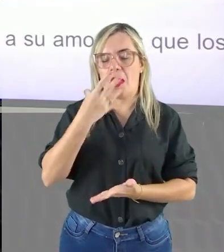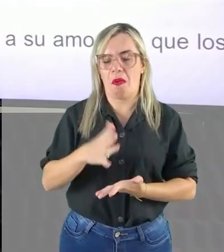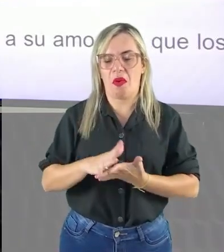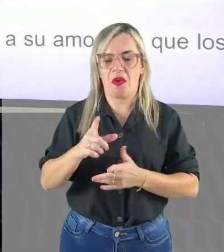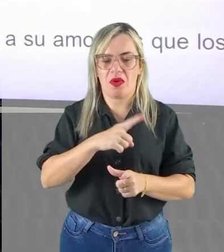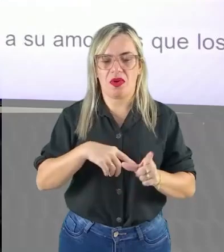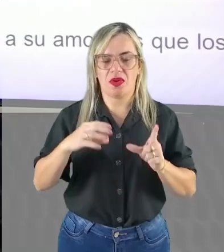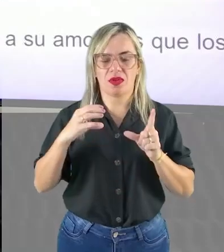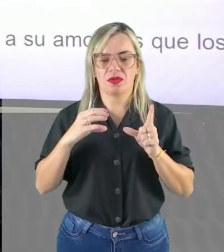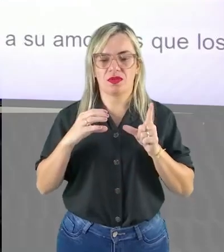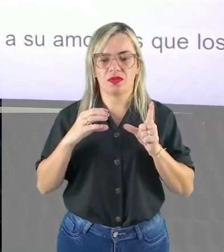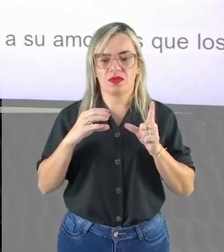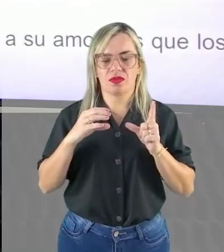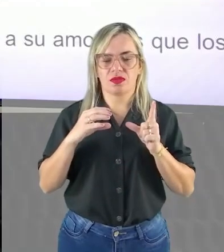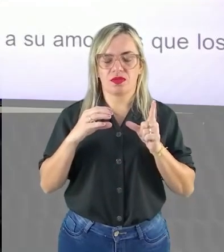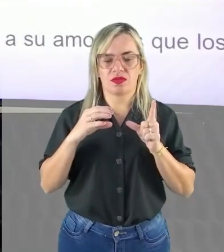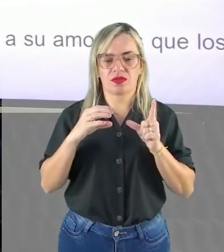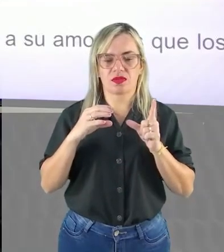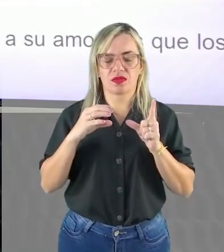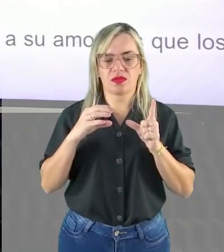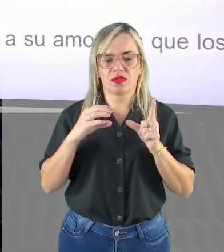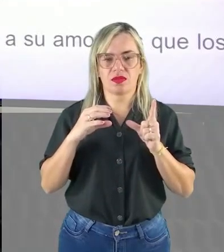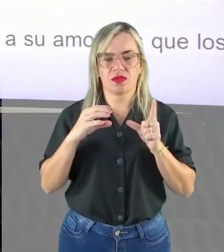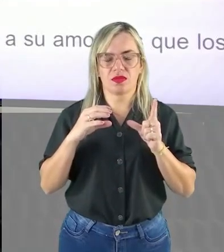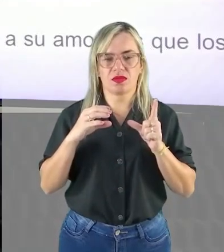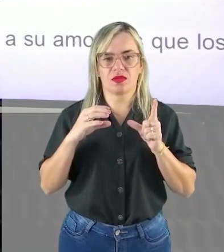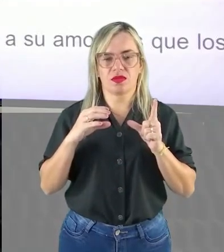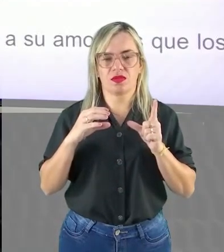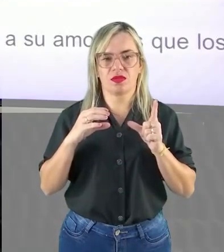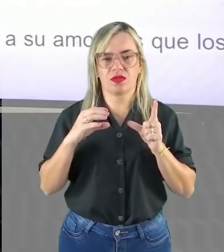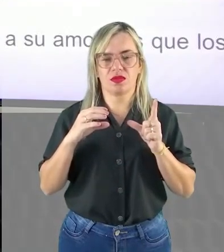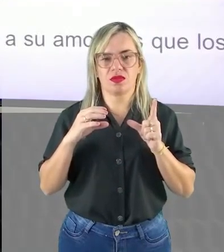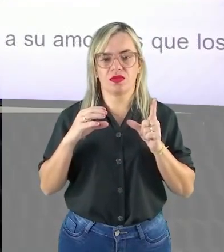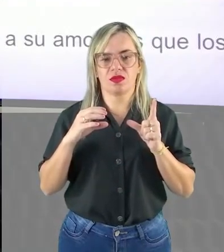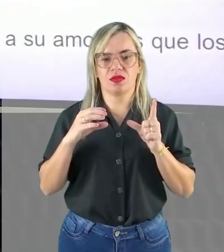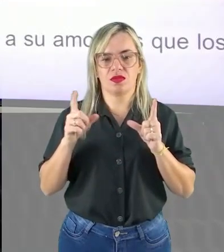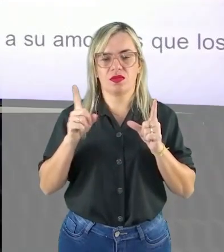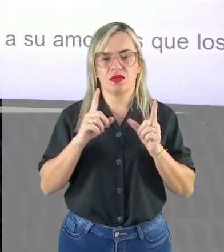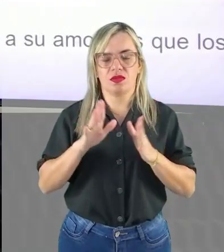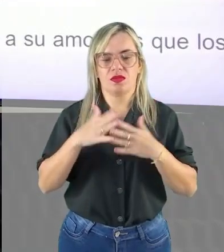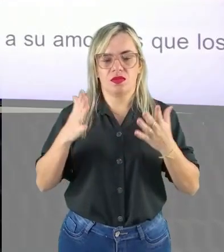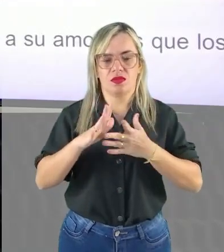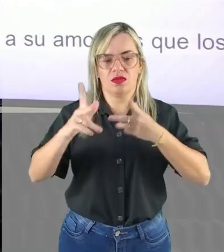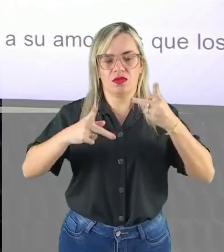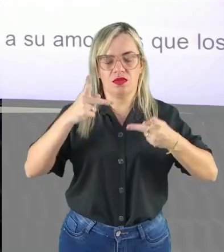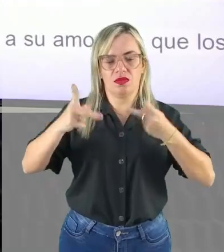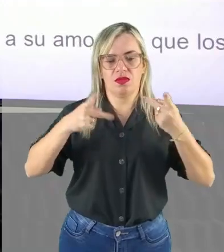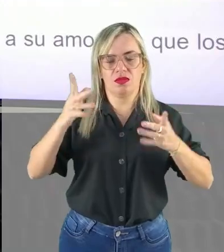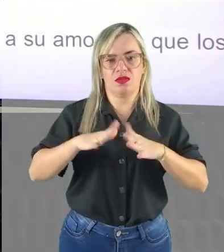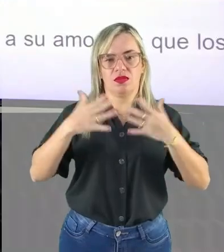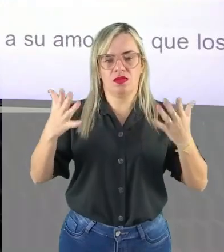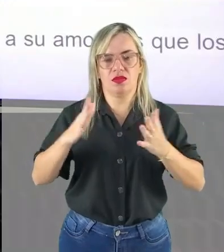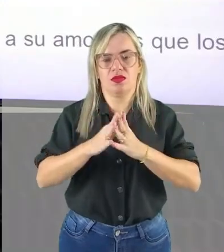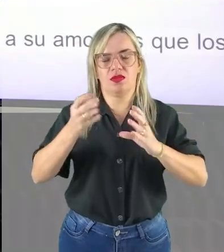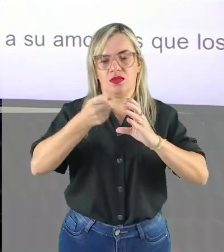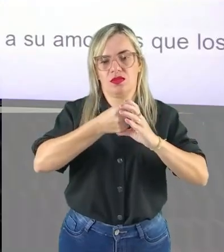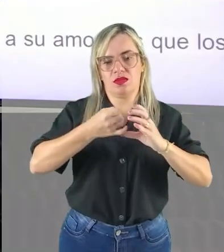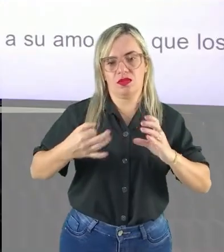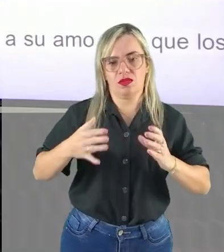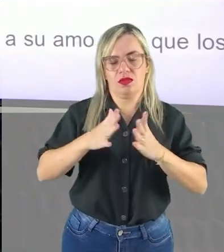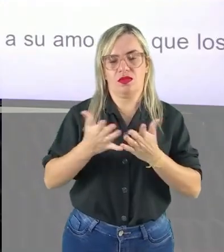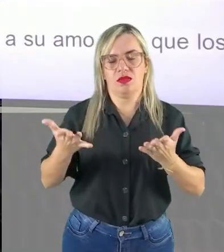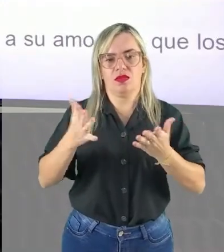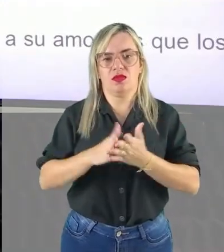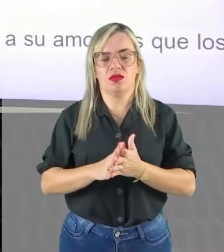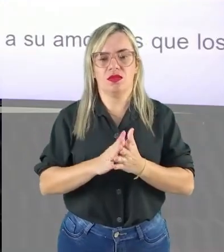que o robogato acaricia o seu dono mais que os gatos de verdade? Não. Ele fala ali que ele está caracterizado, né,